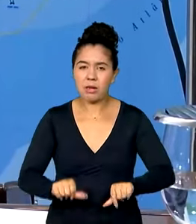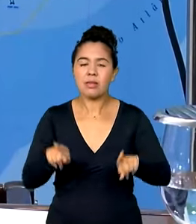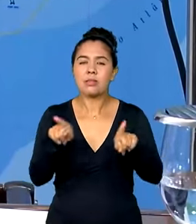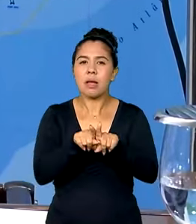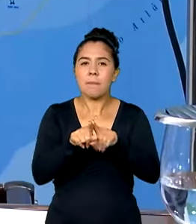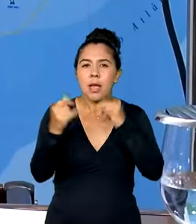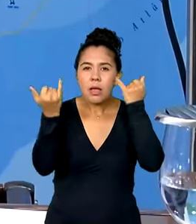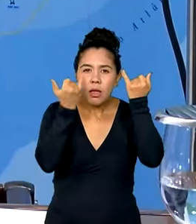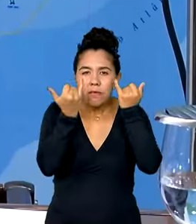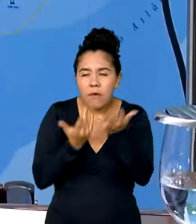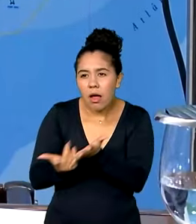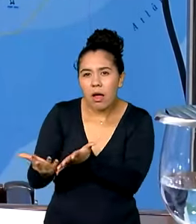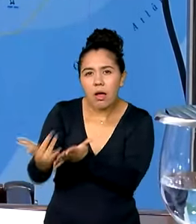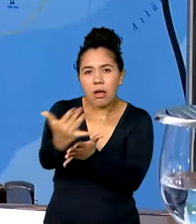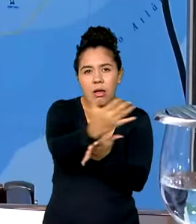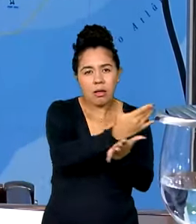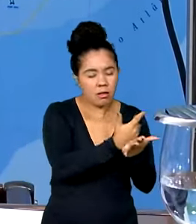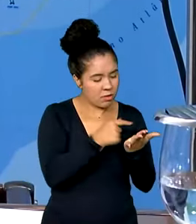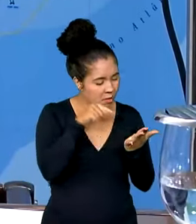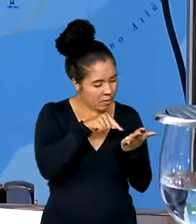a qualidade do ar